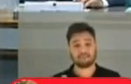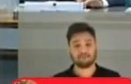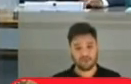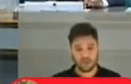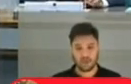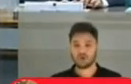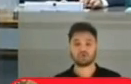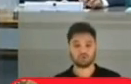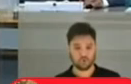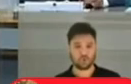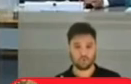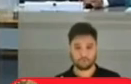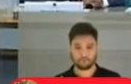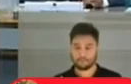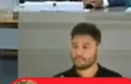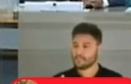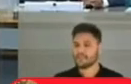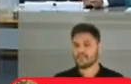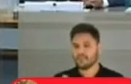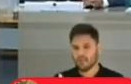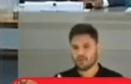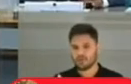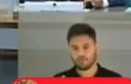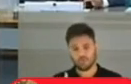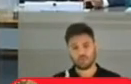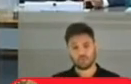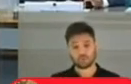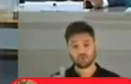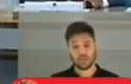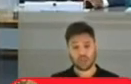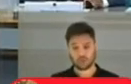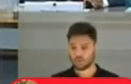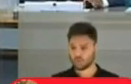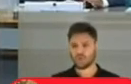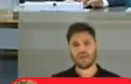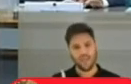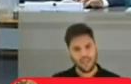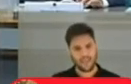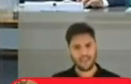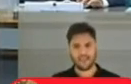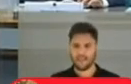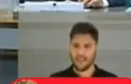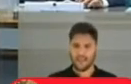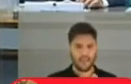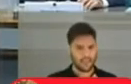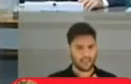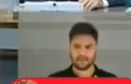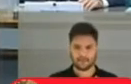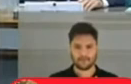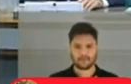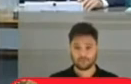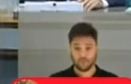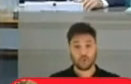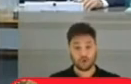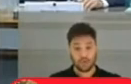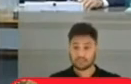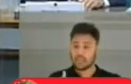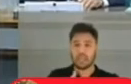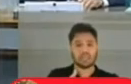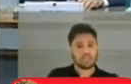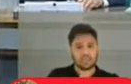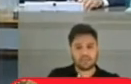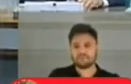Reitero, está assegurado e é assegurado pelo Regimento Comum da Casa o livre acesso de qualquer parlamentar a essa